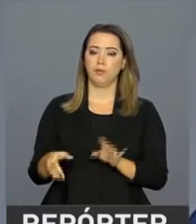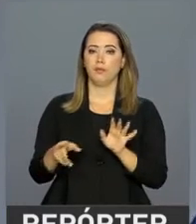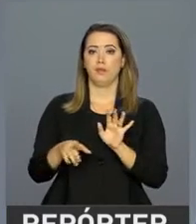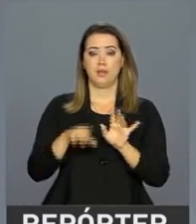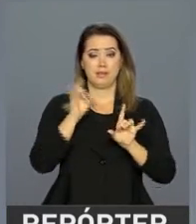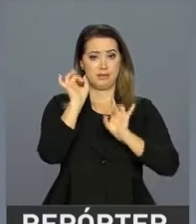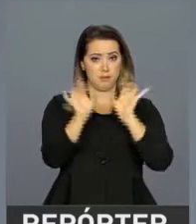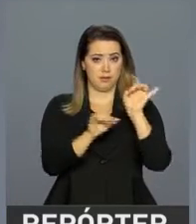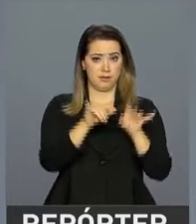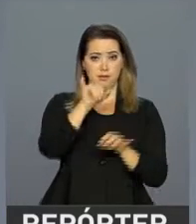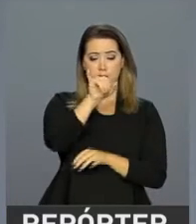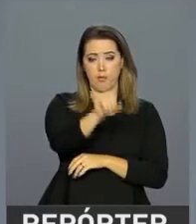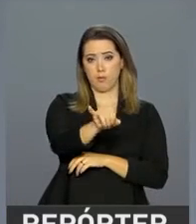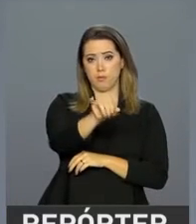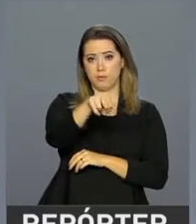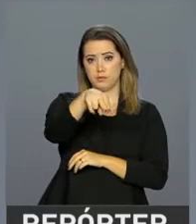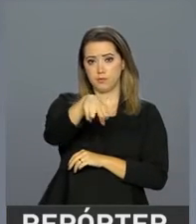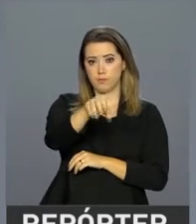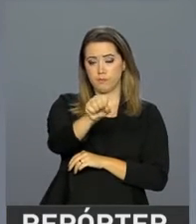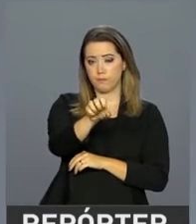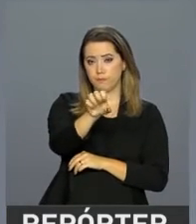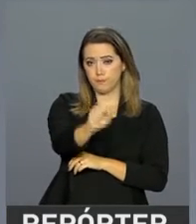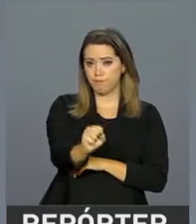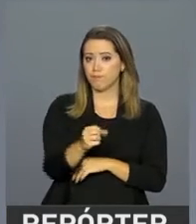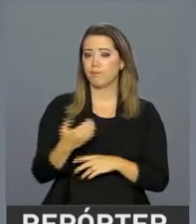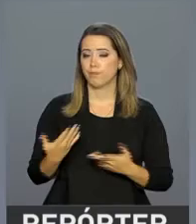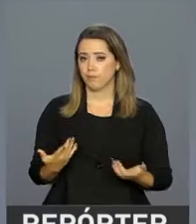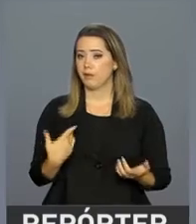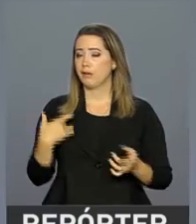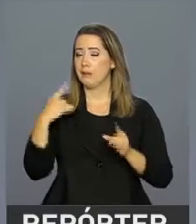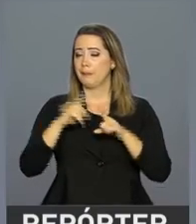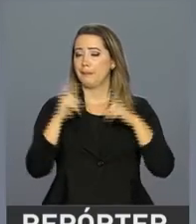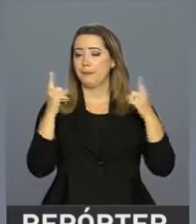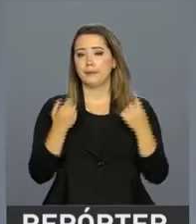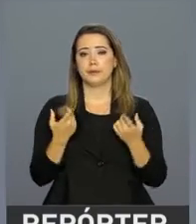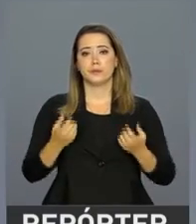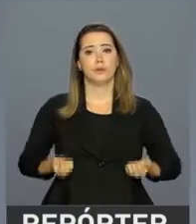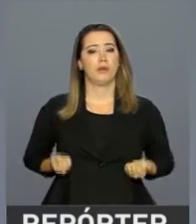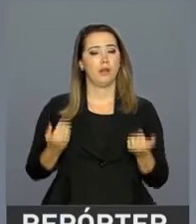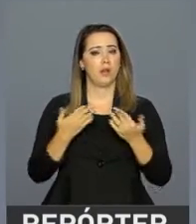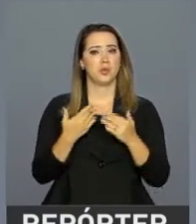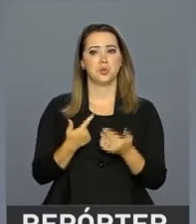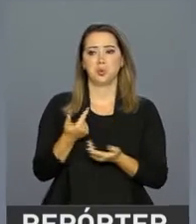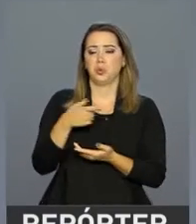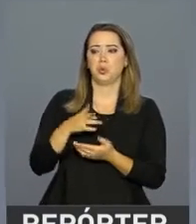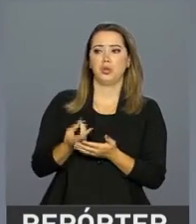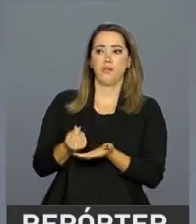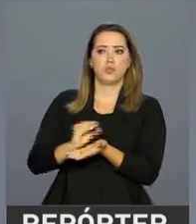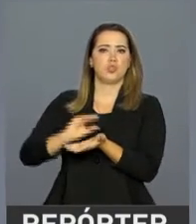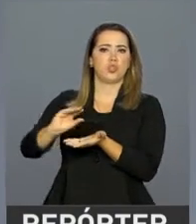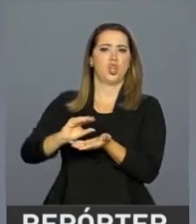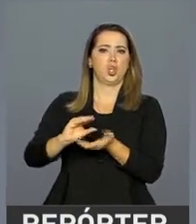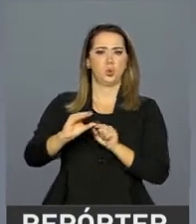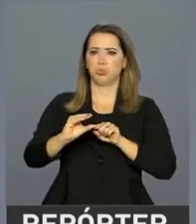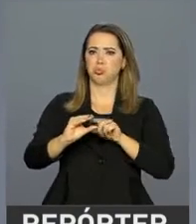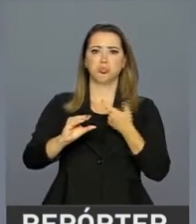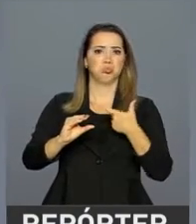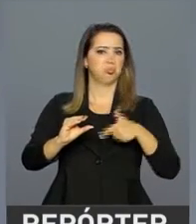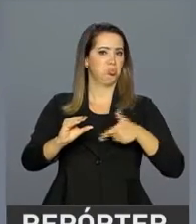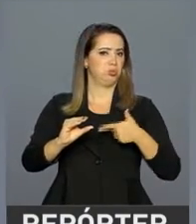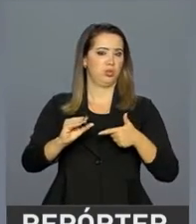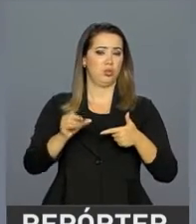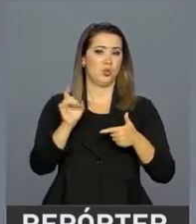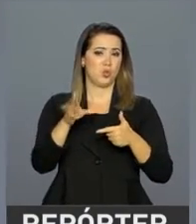há como esse déficit não é um déficit gerado por um aumento dos investimentos é um déficit gerado pelo aumento